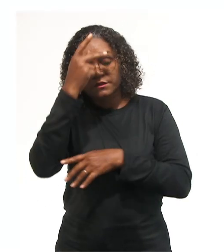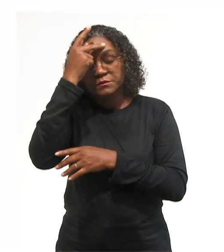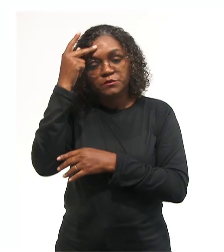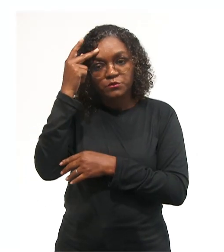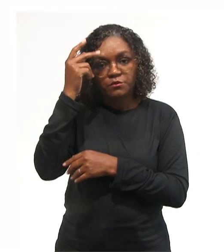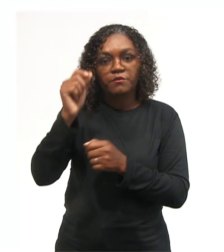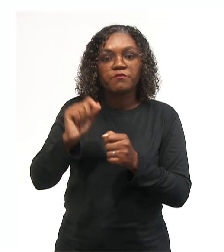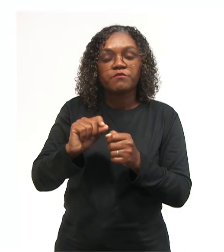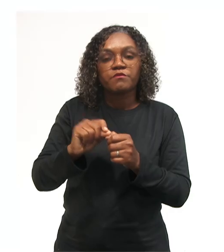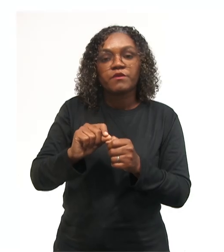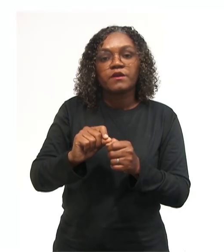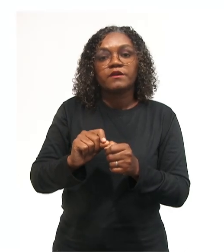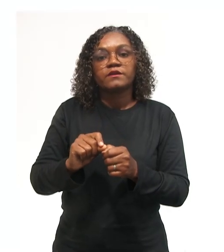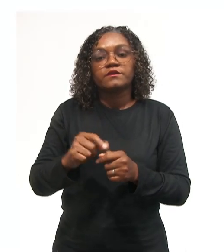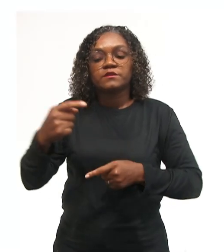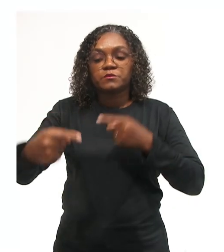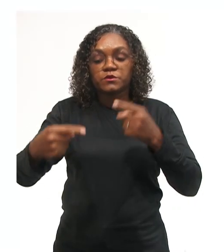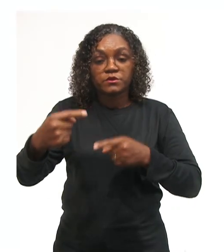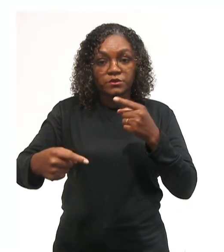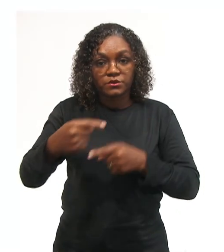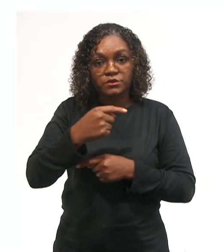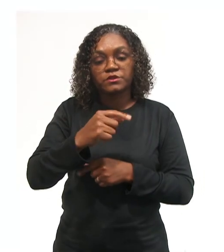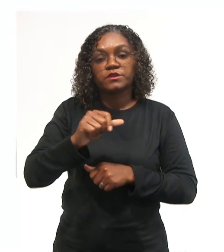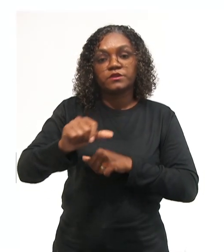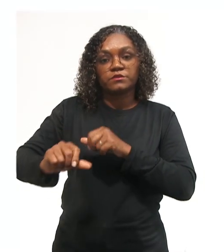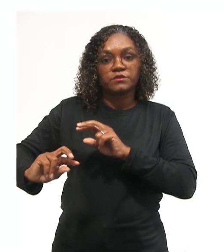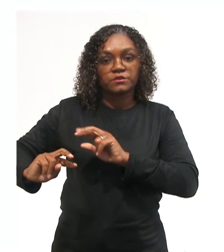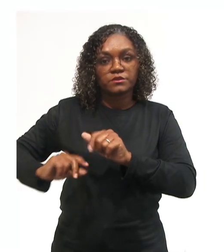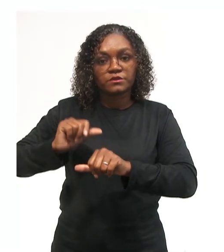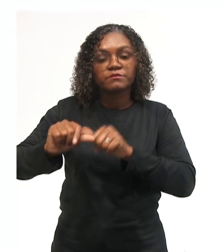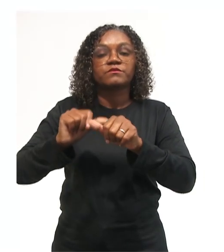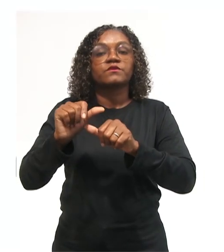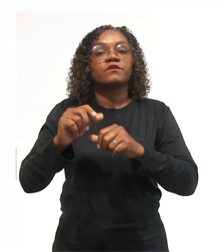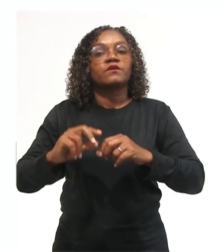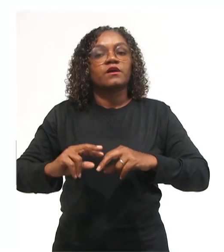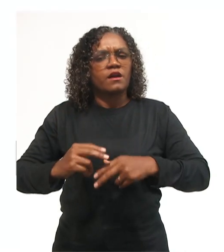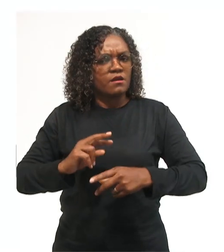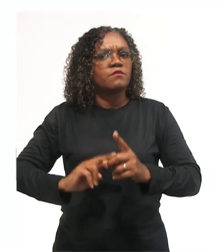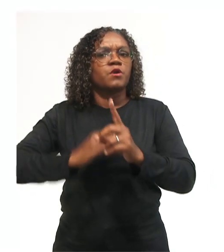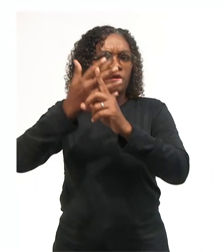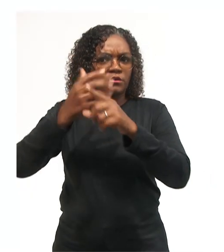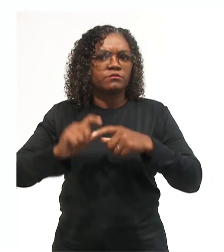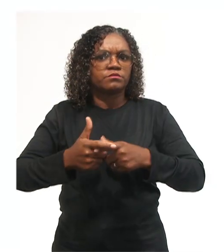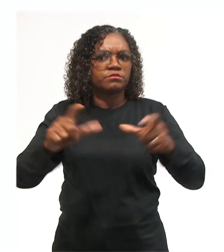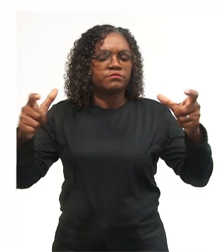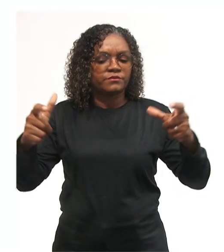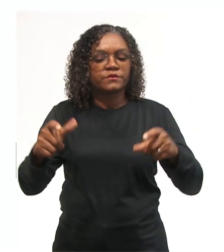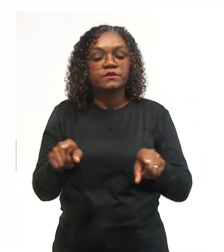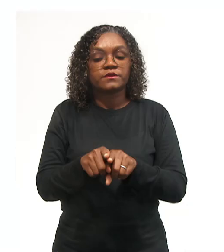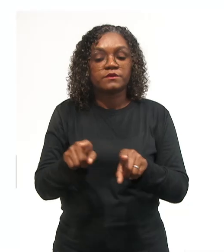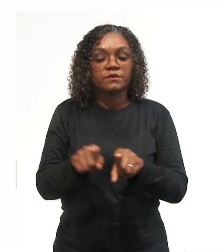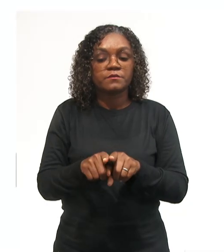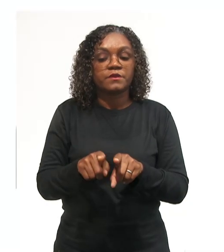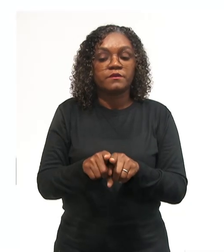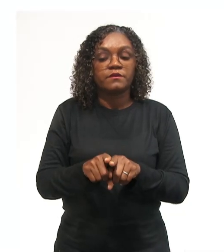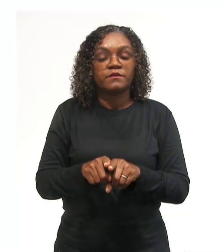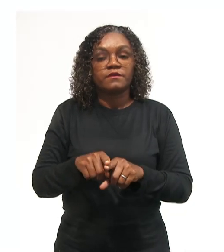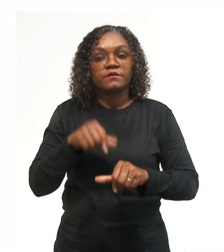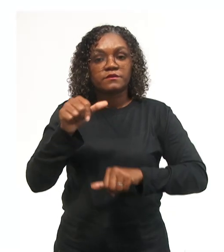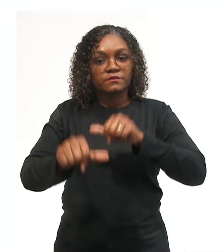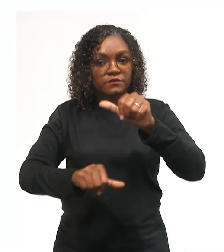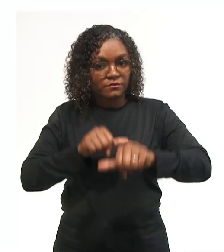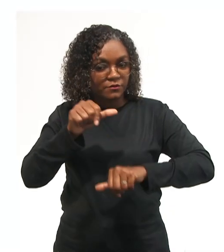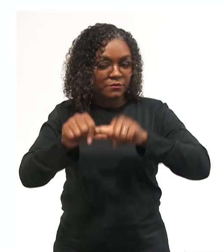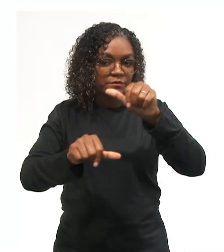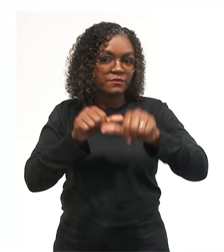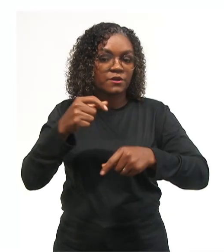as pessoas, né, as políticas de transferência de renda, elas começam a se expandir, e as transformações